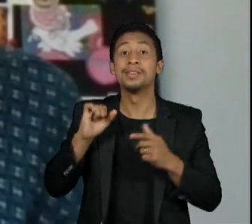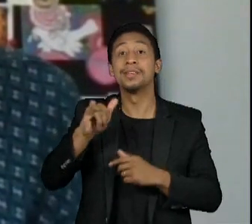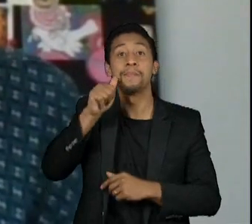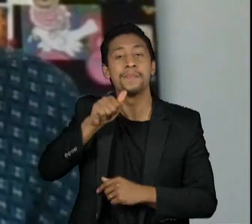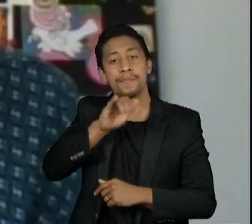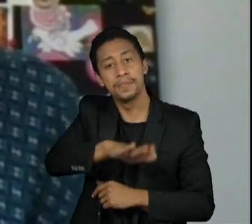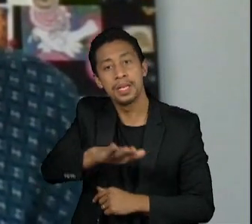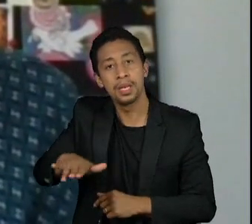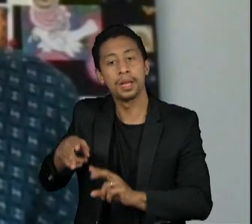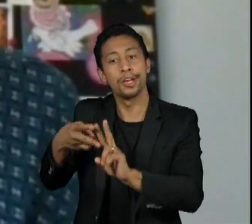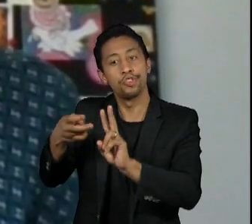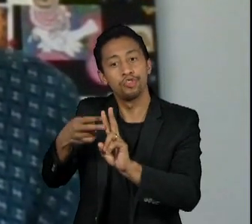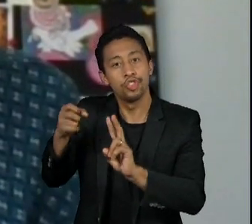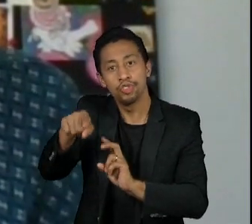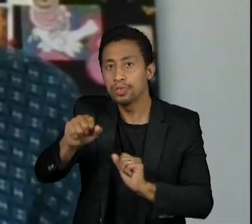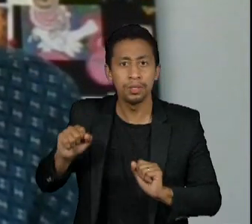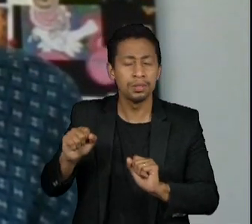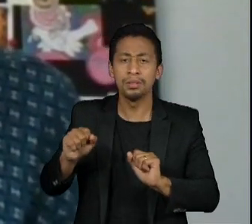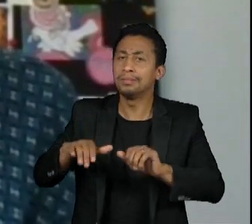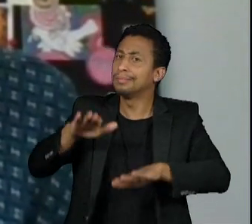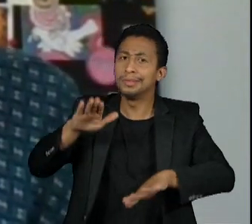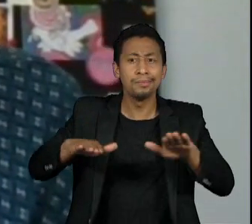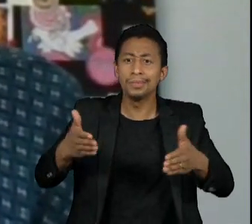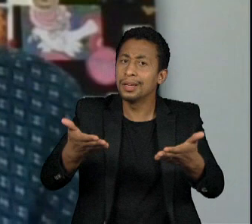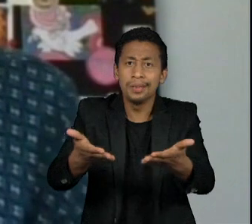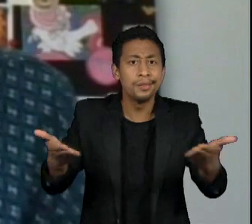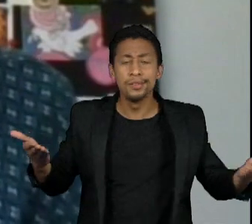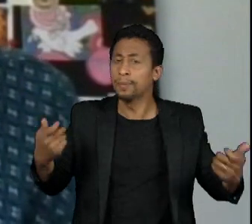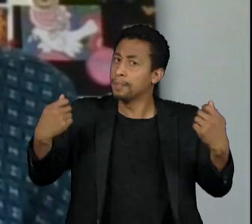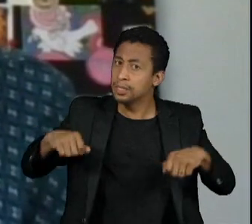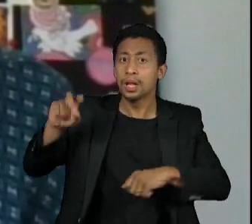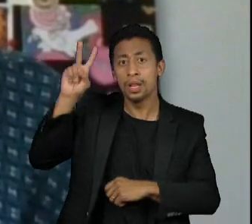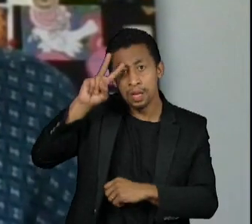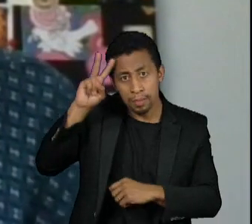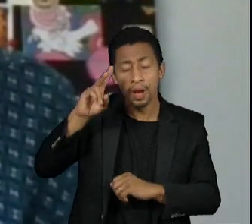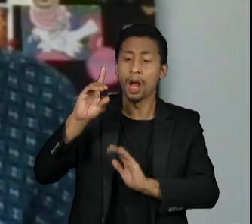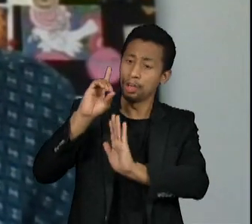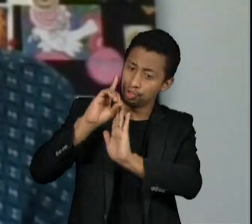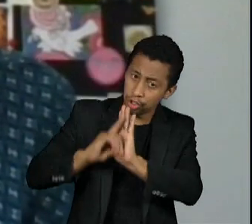vivência diferente. É preciso respeitar e celebrar e garantir direitos para